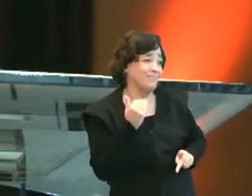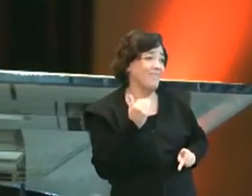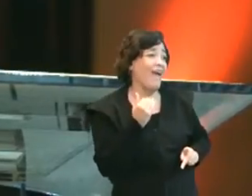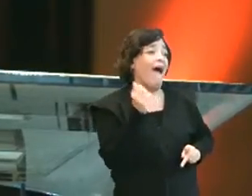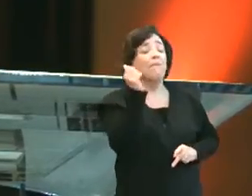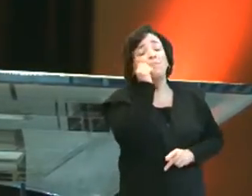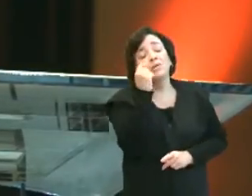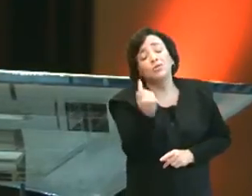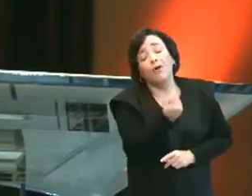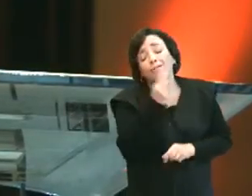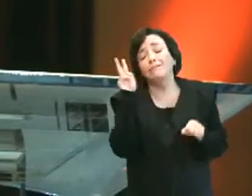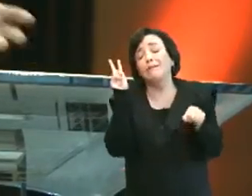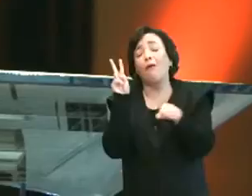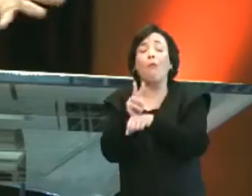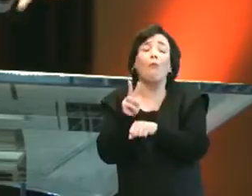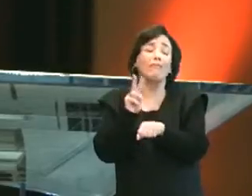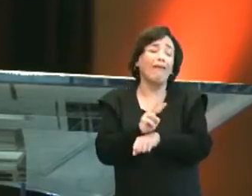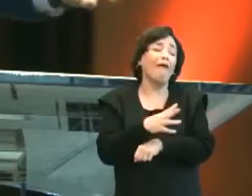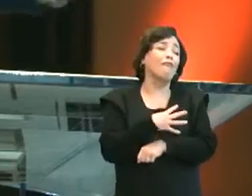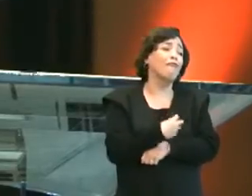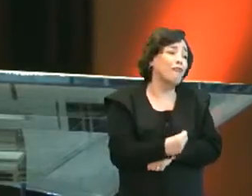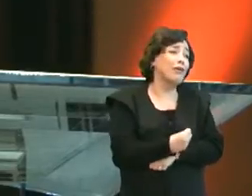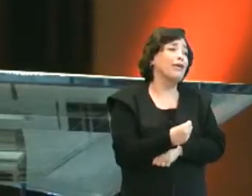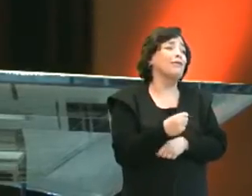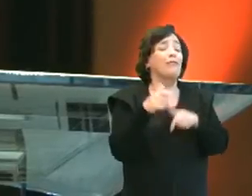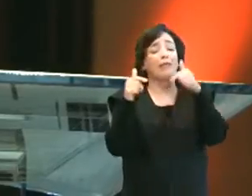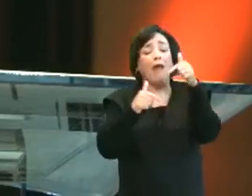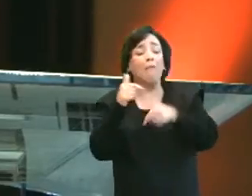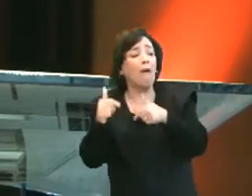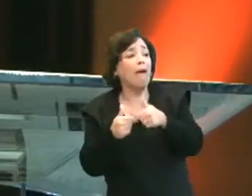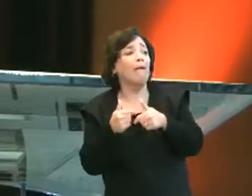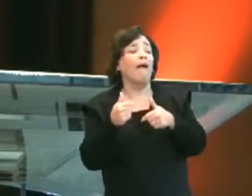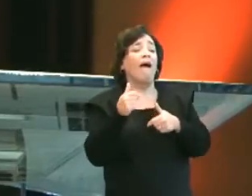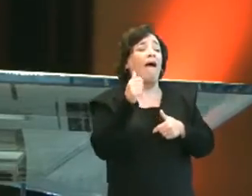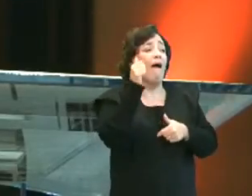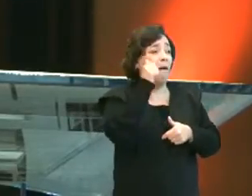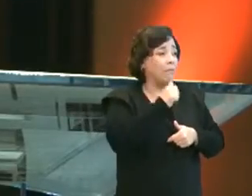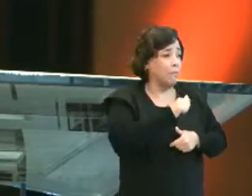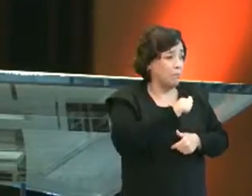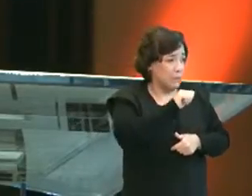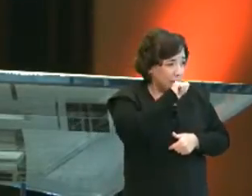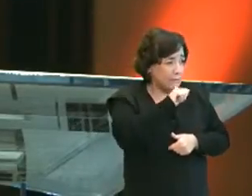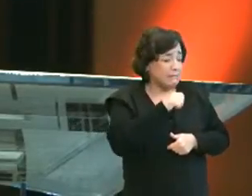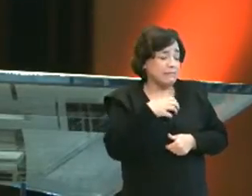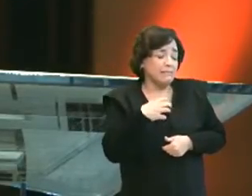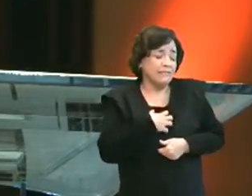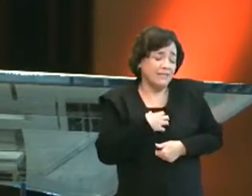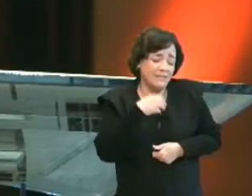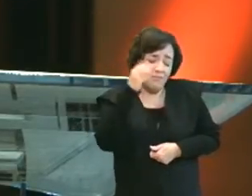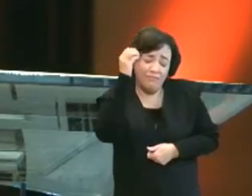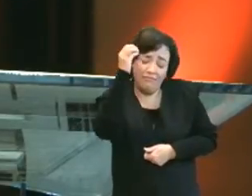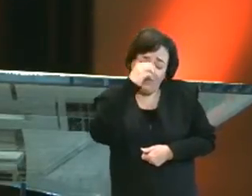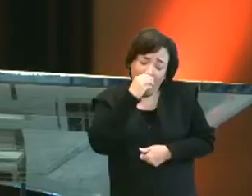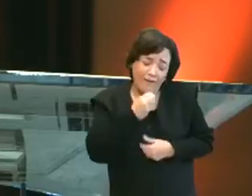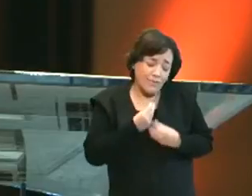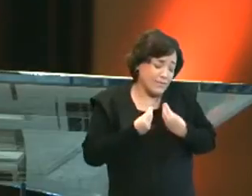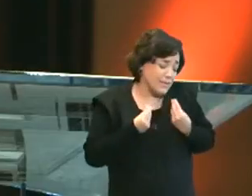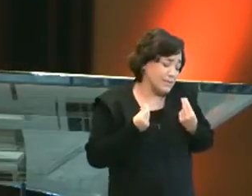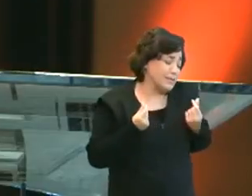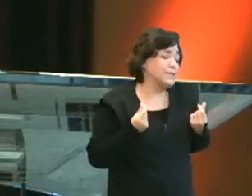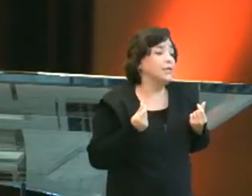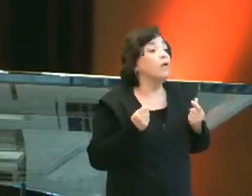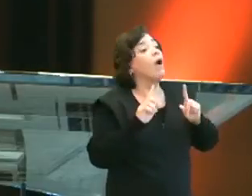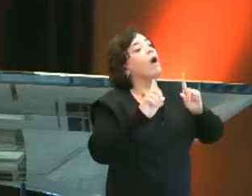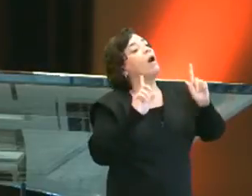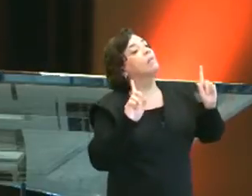a sua casa. Ela se sente fraca, fragilizada, mas eu creio, a força de Deus vai se